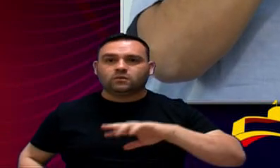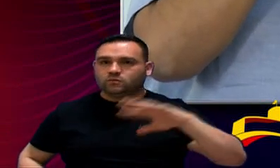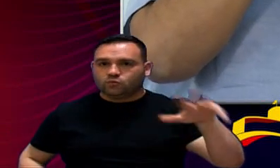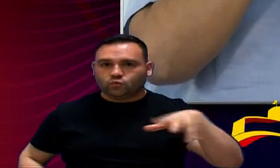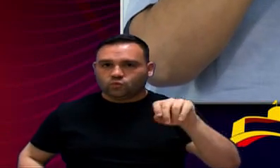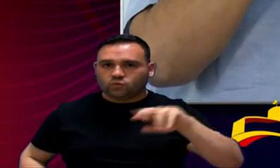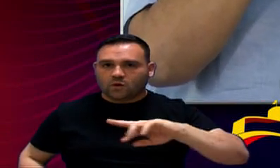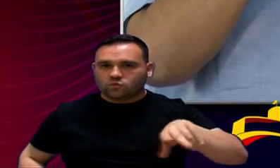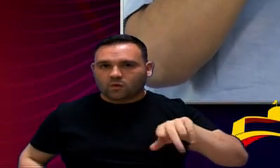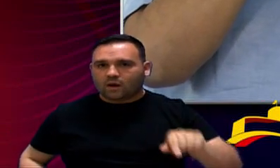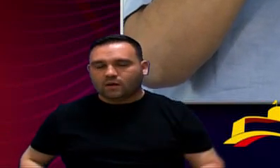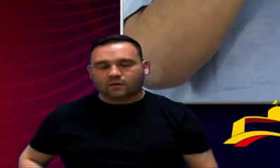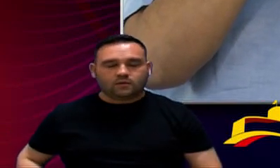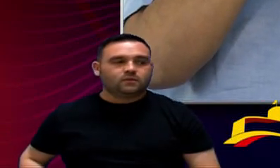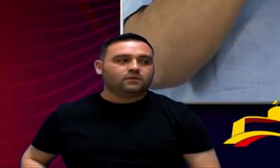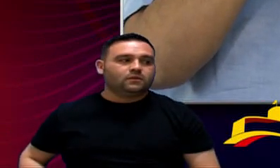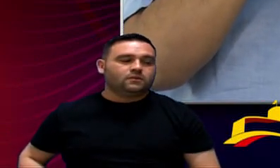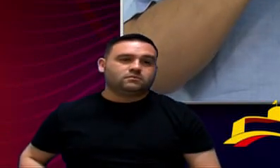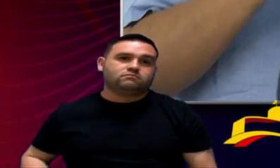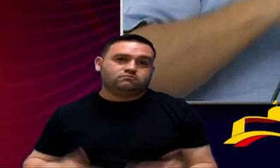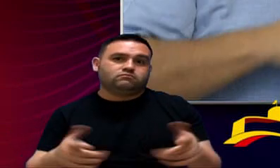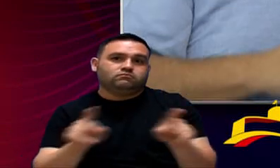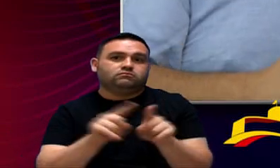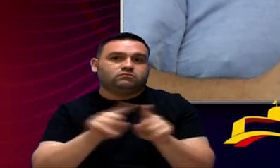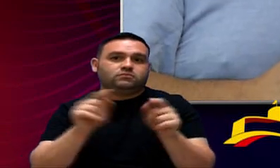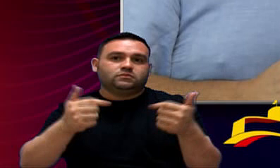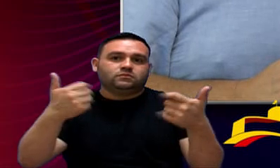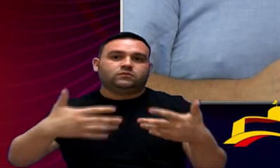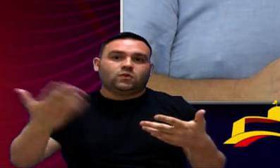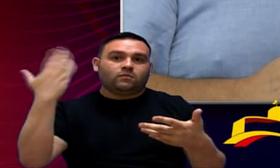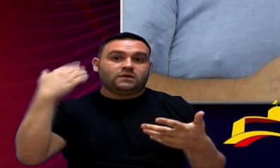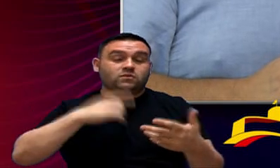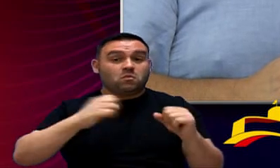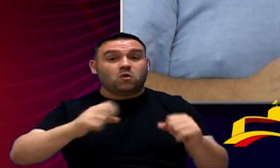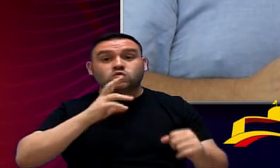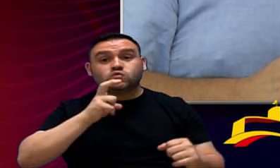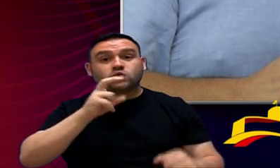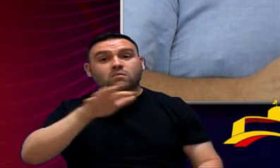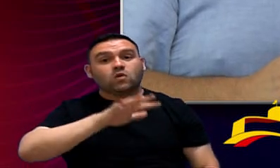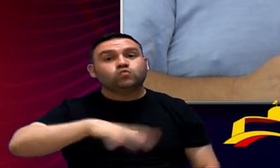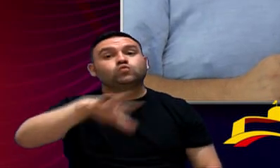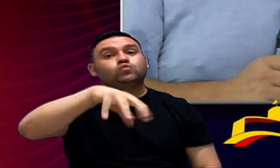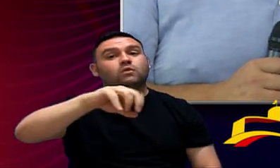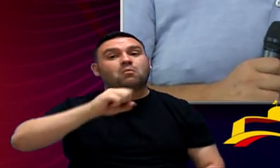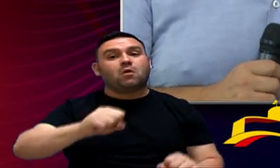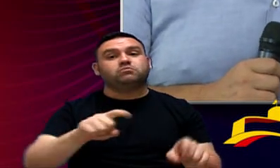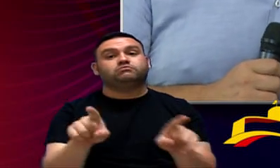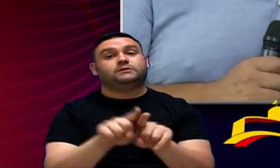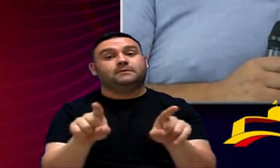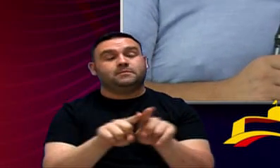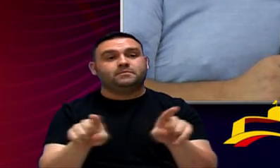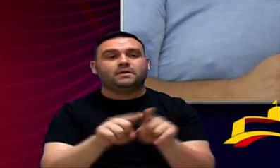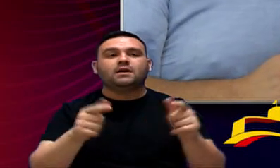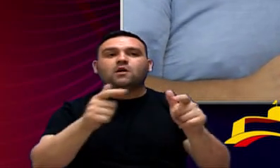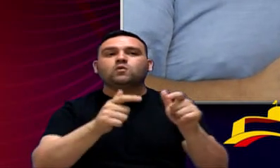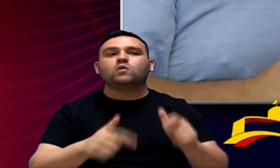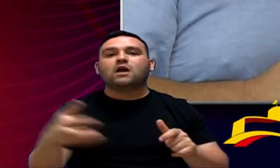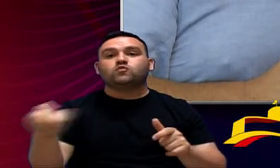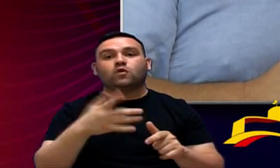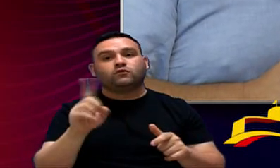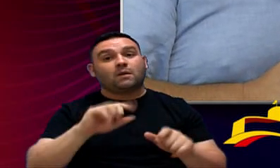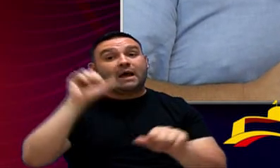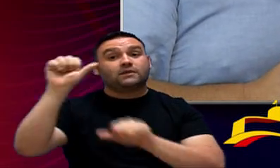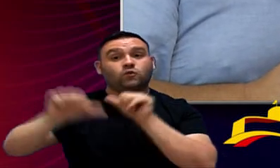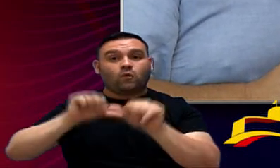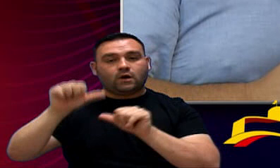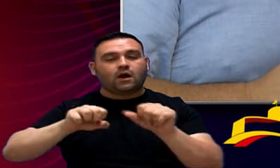inteira, então, João. Viu? Também foi colocado na época que poderia ser também... Novos pontos não, mas a troca